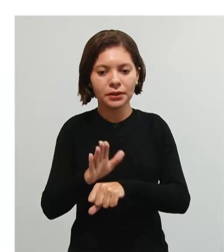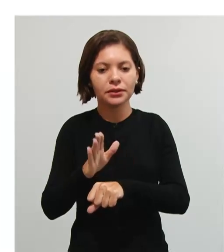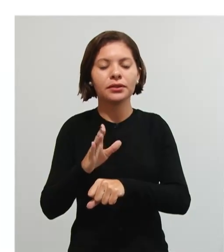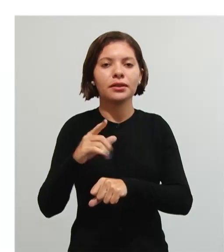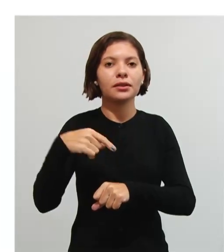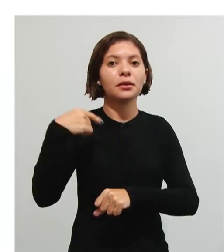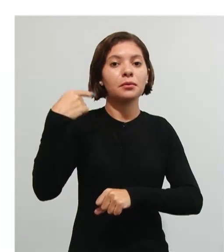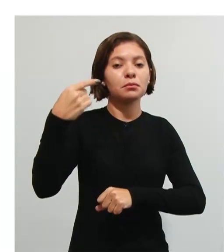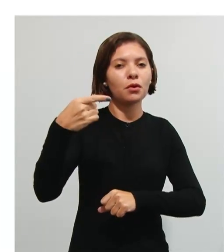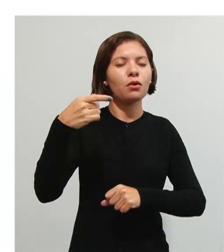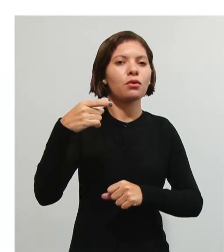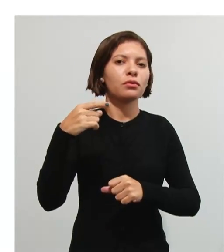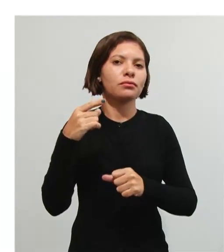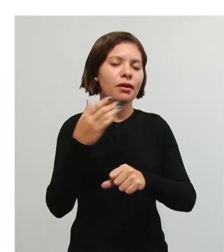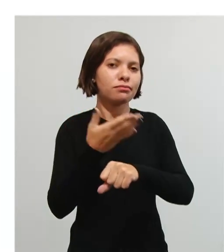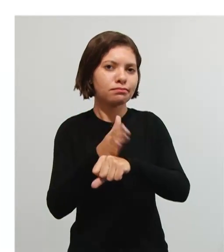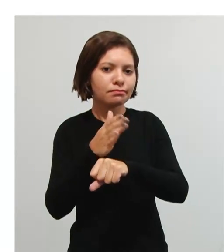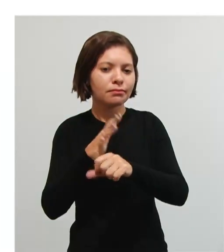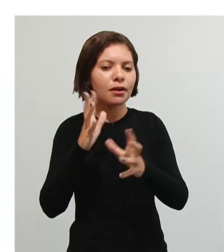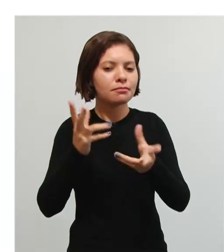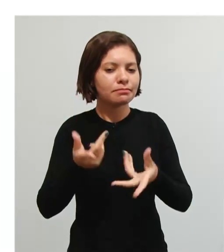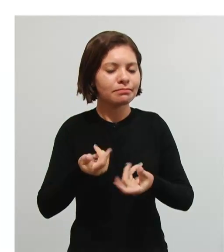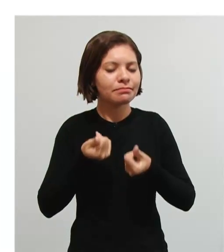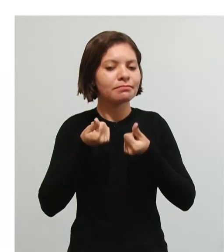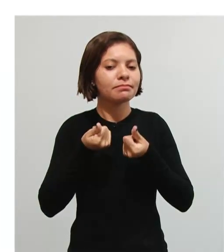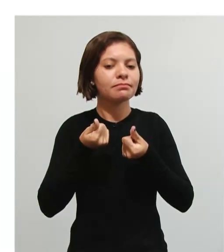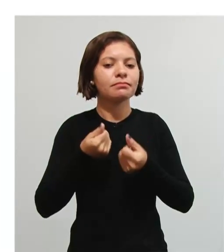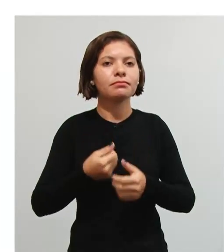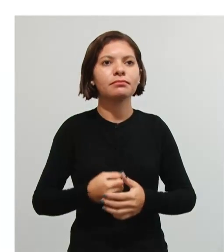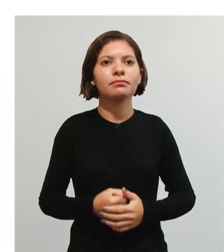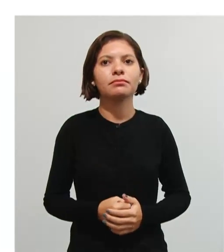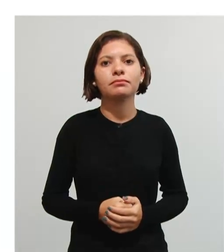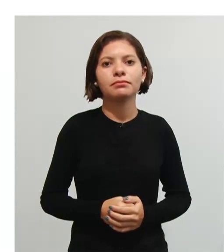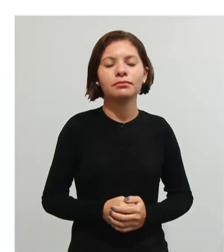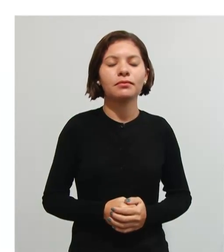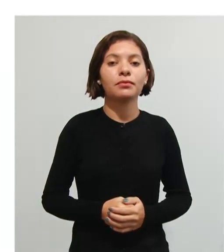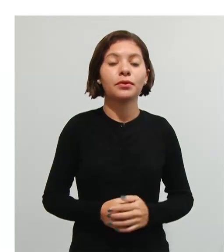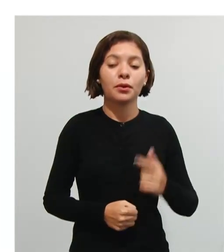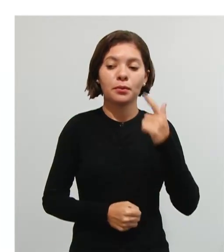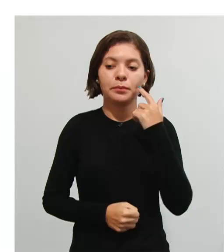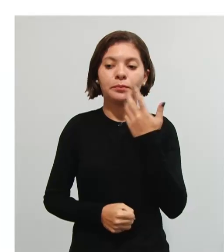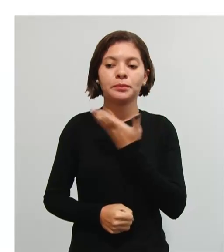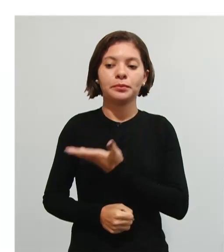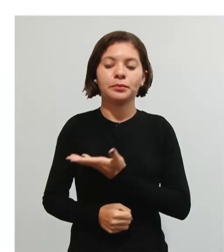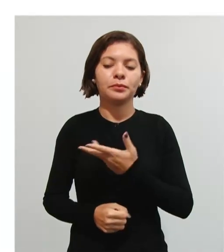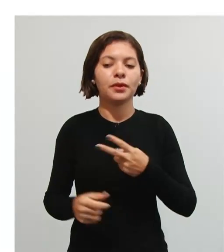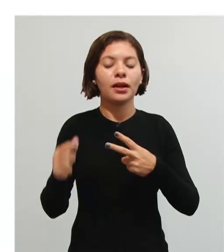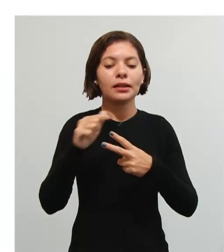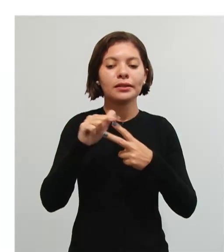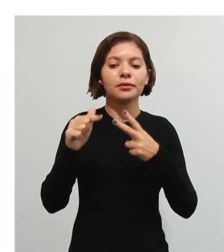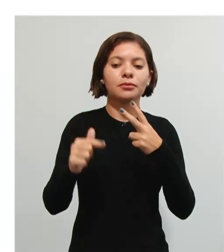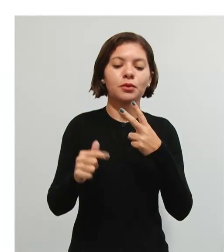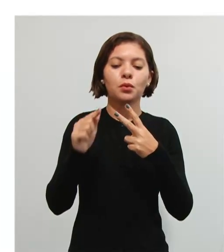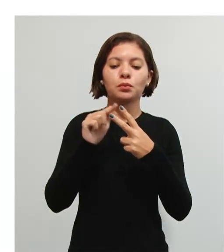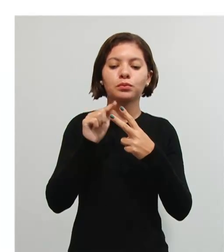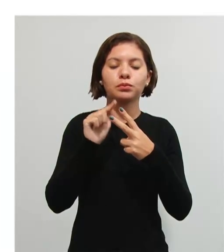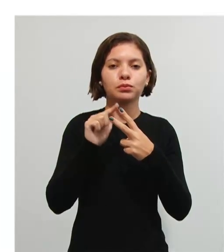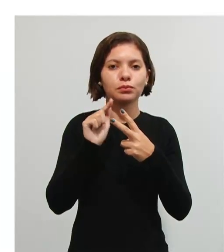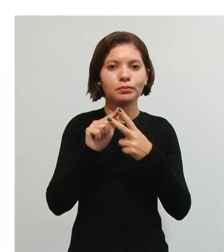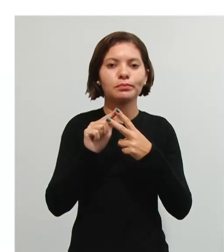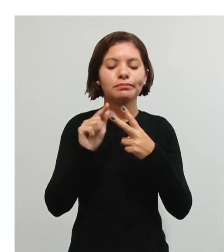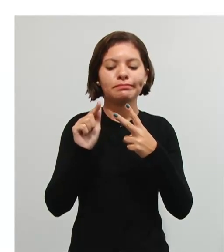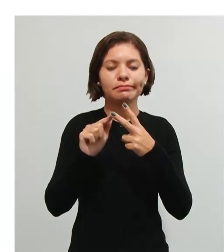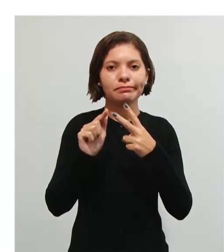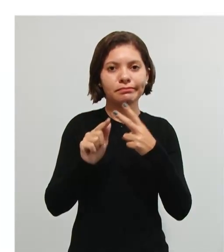de maneira mais eficiente ou eficaz. Nós temos aí a pesquisa pura e a pesquisa